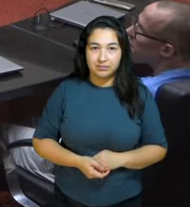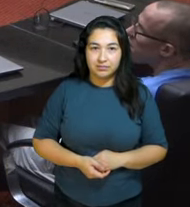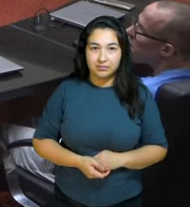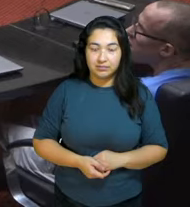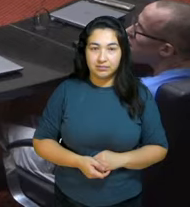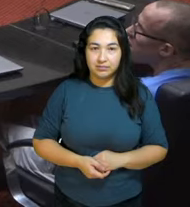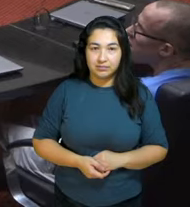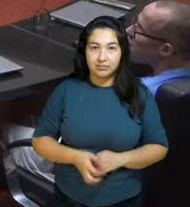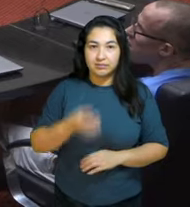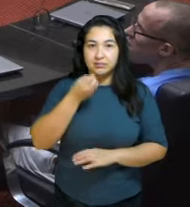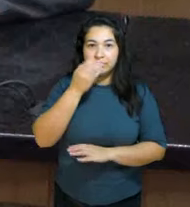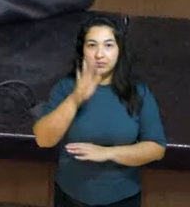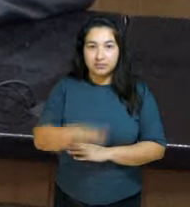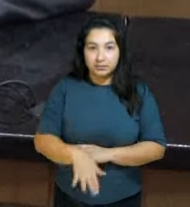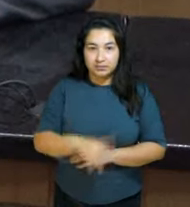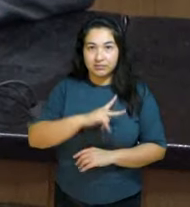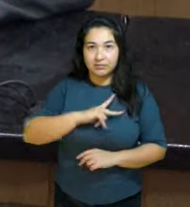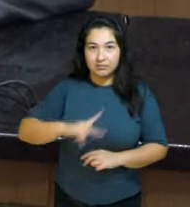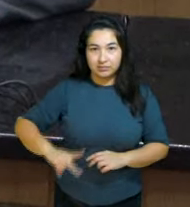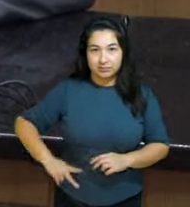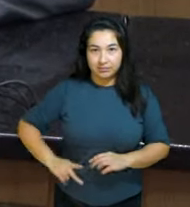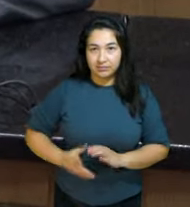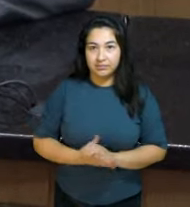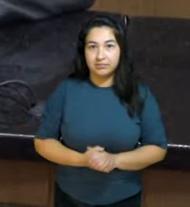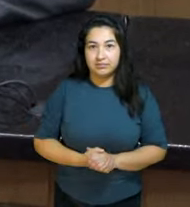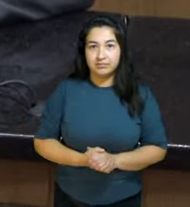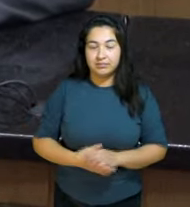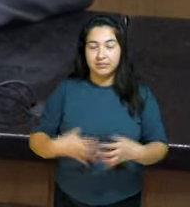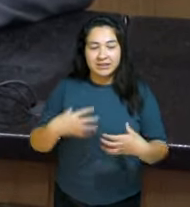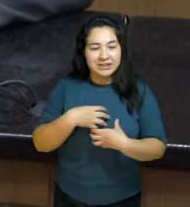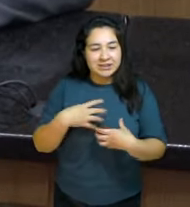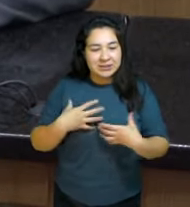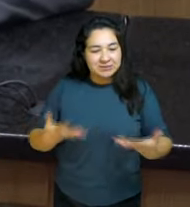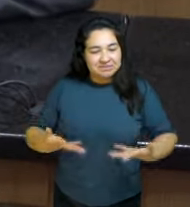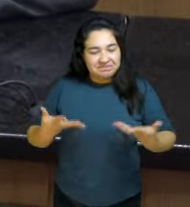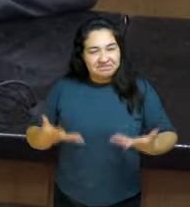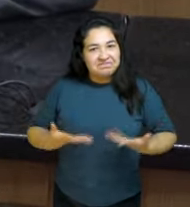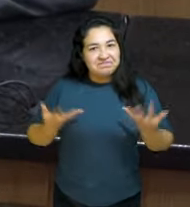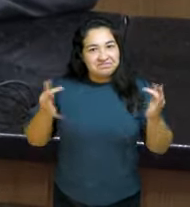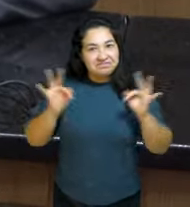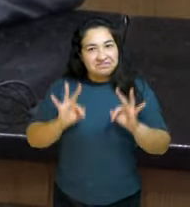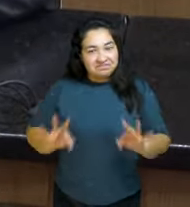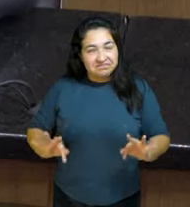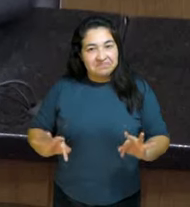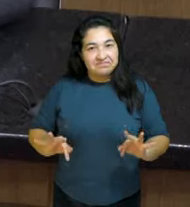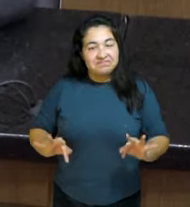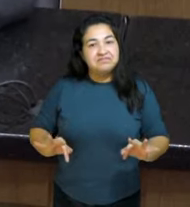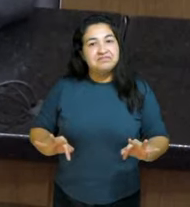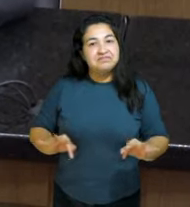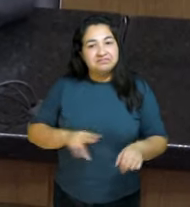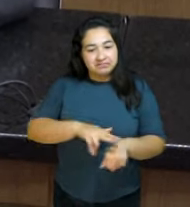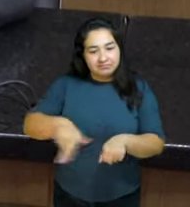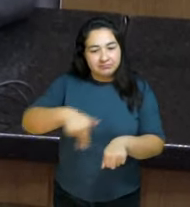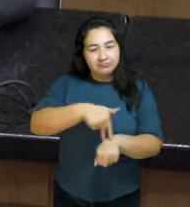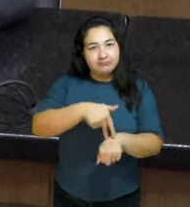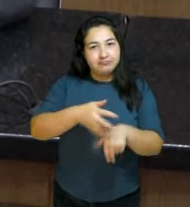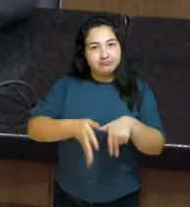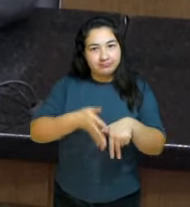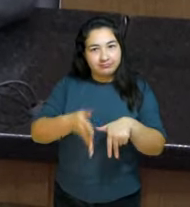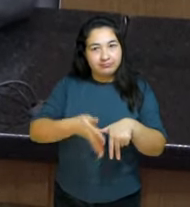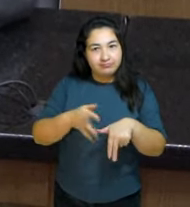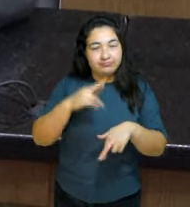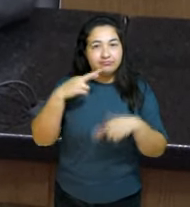Boa tarde, senhor presidente. Me sinto muito honrado em fazer parte dessa audiência pública. Gostaria de